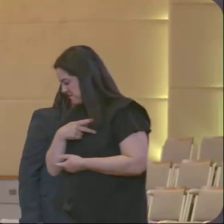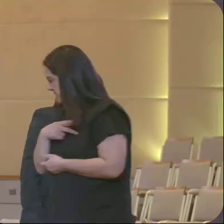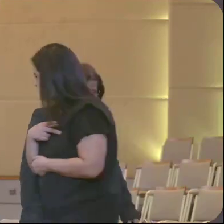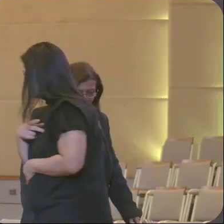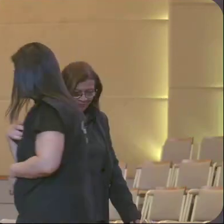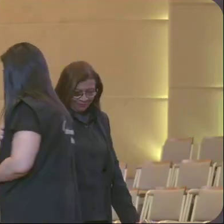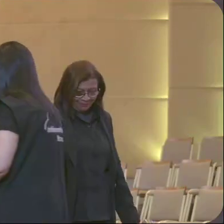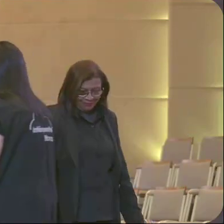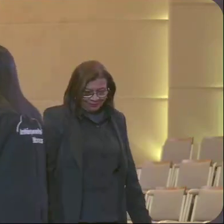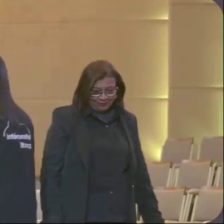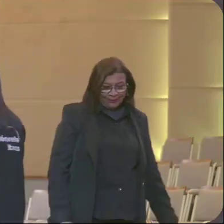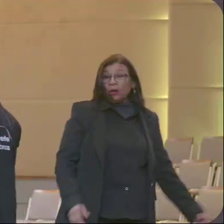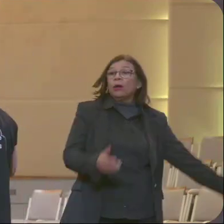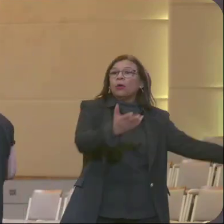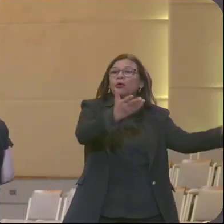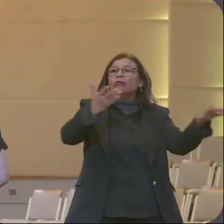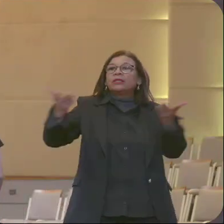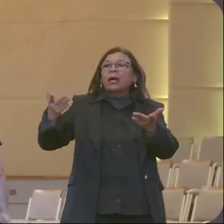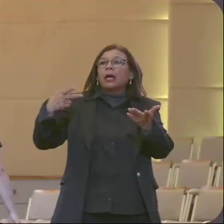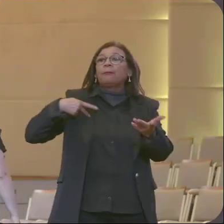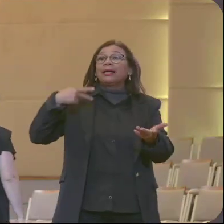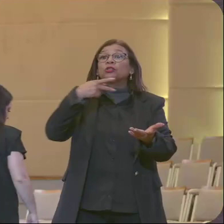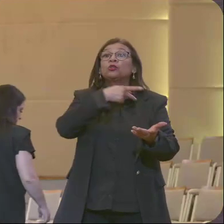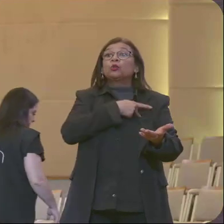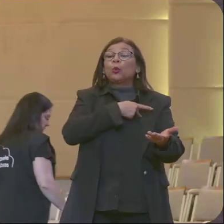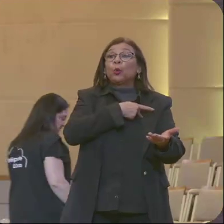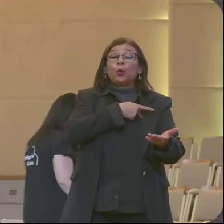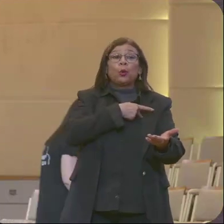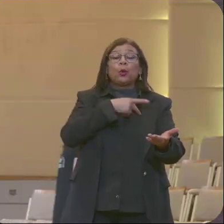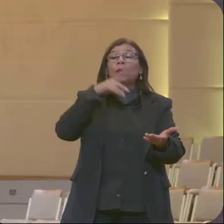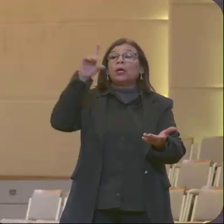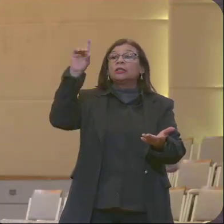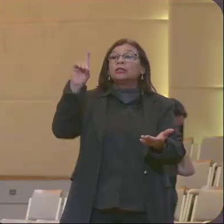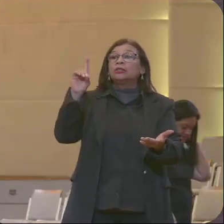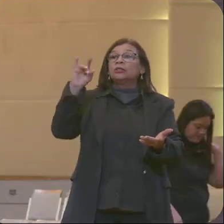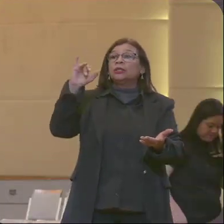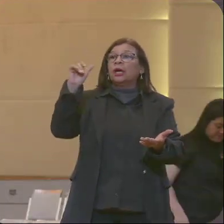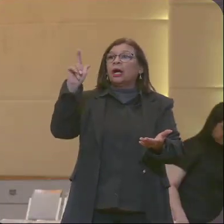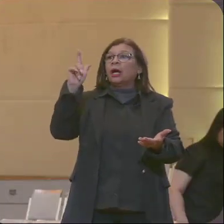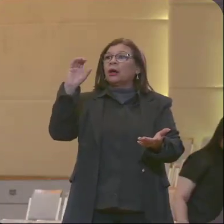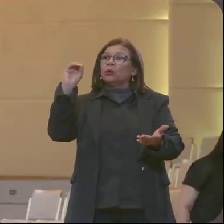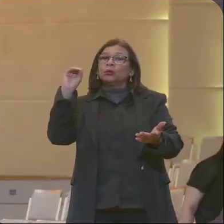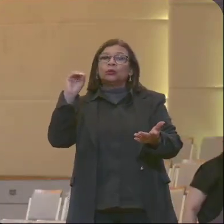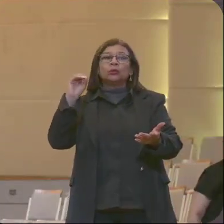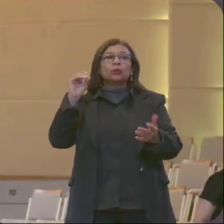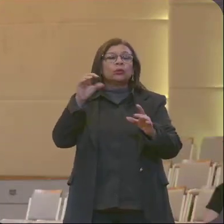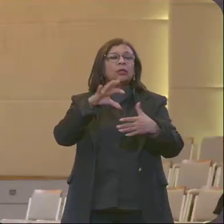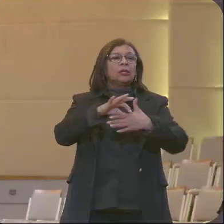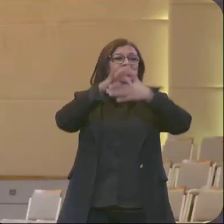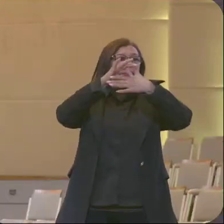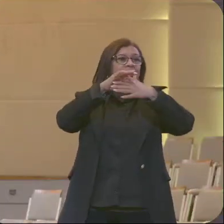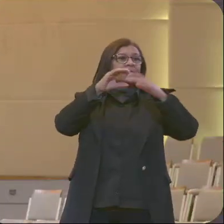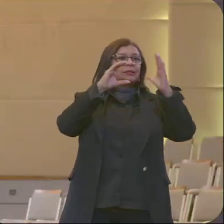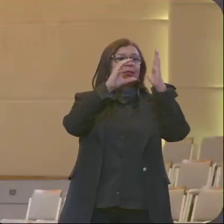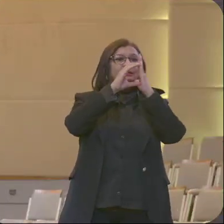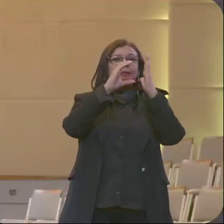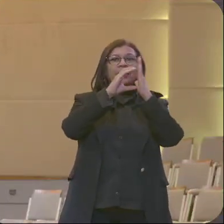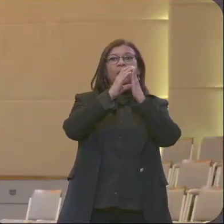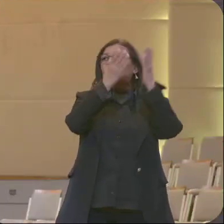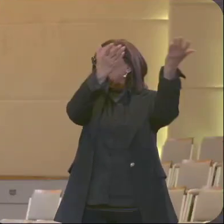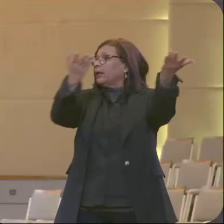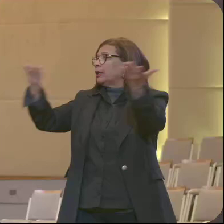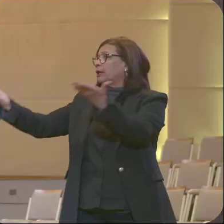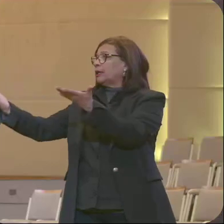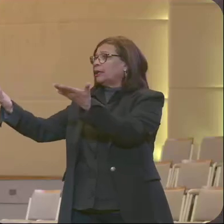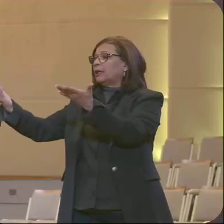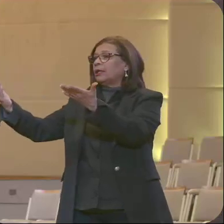diáconos, líderes de célula, para estarem aqui na frente nesse momento. Quem sabe você veio aqui nesse